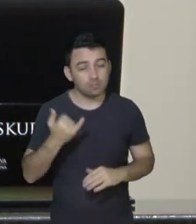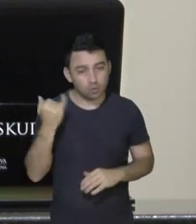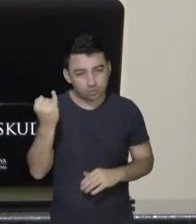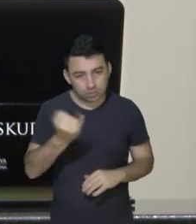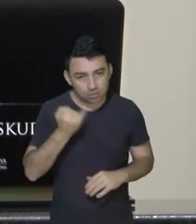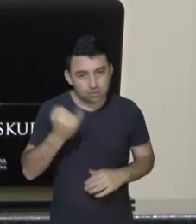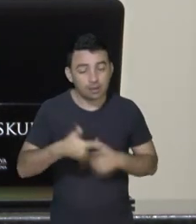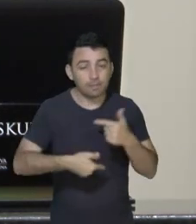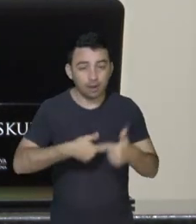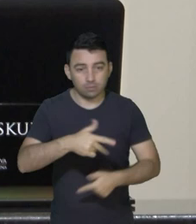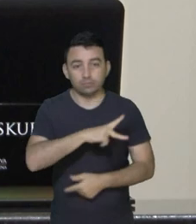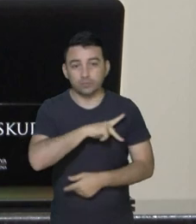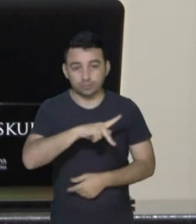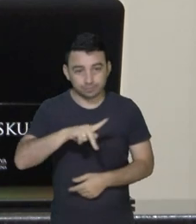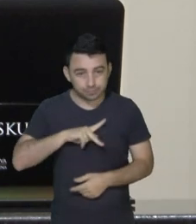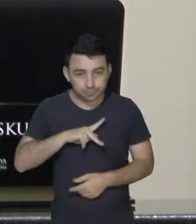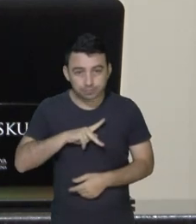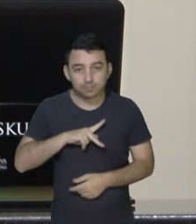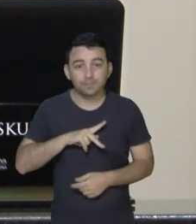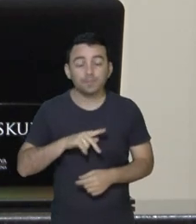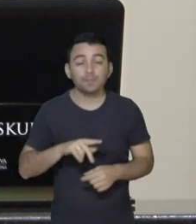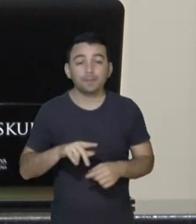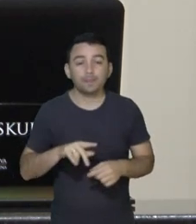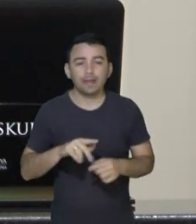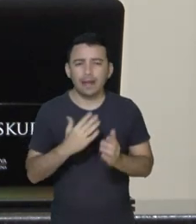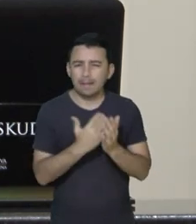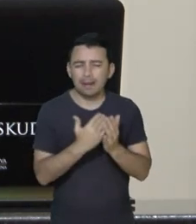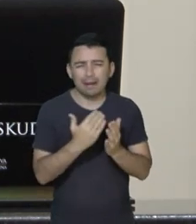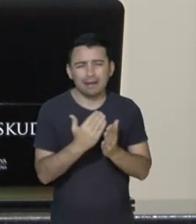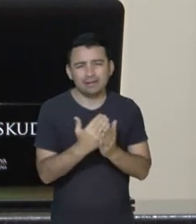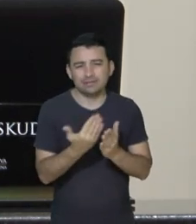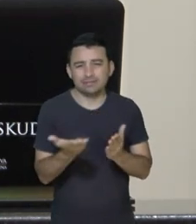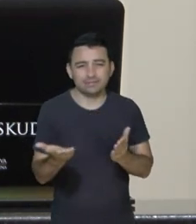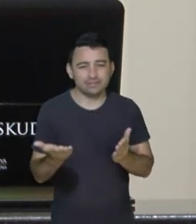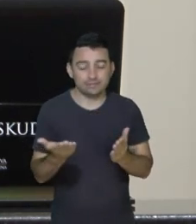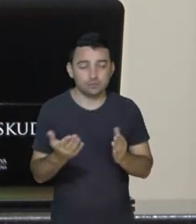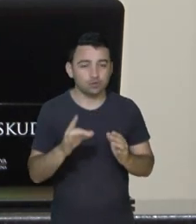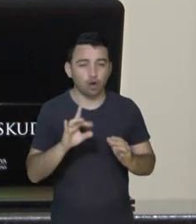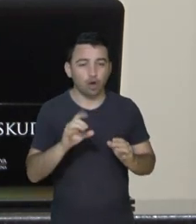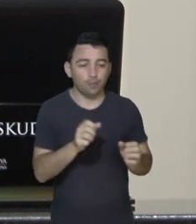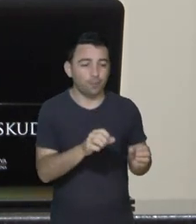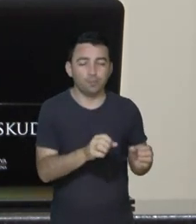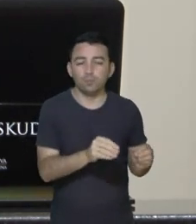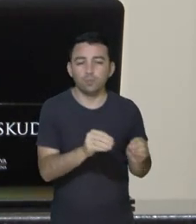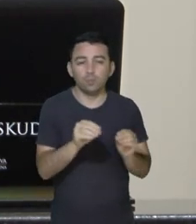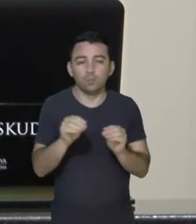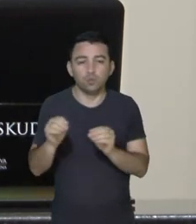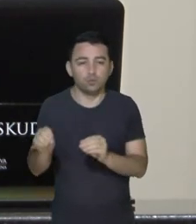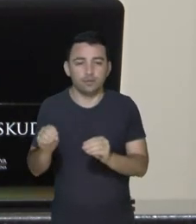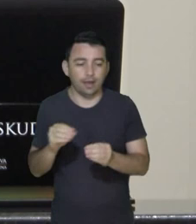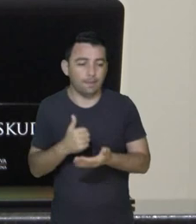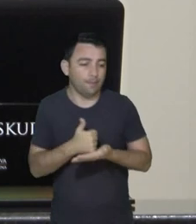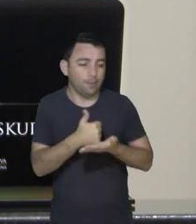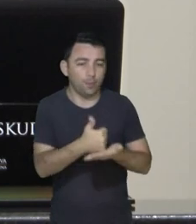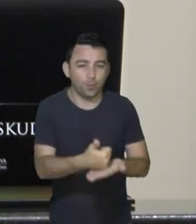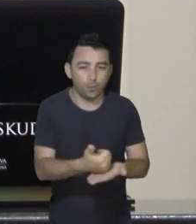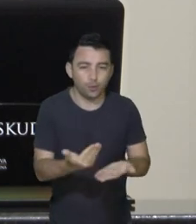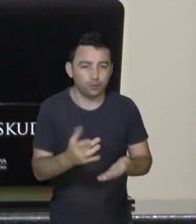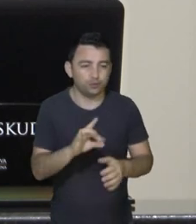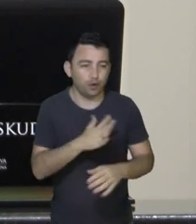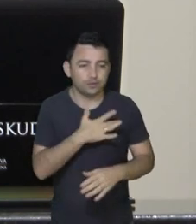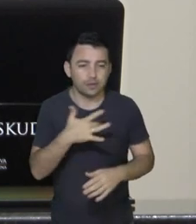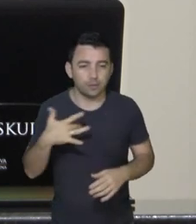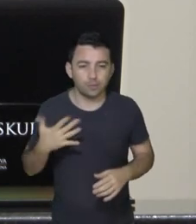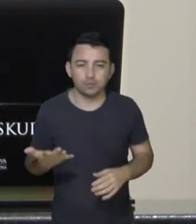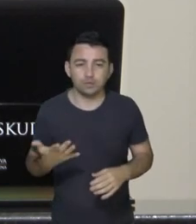serviço público, é mais do que só uma remoção por auxílio de saúde,